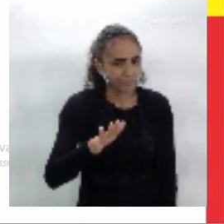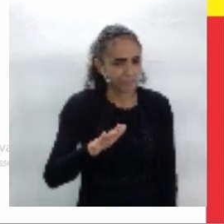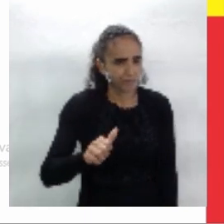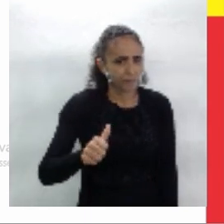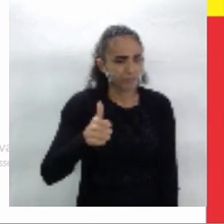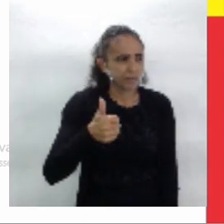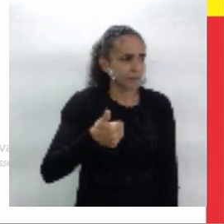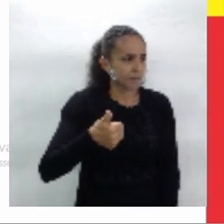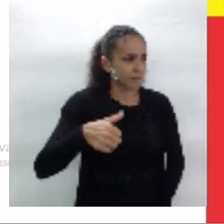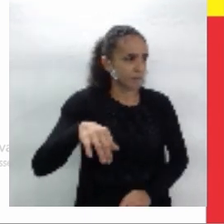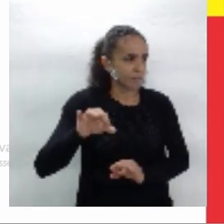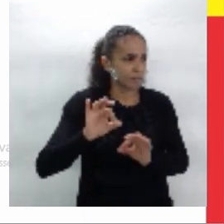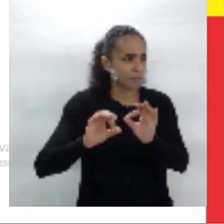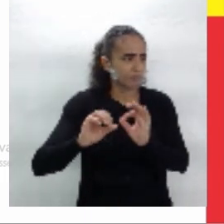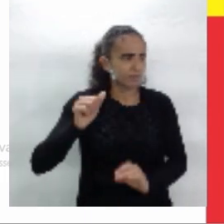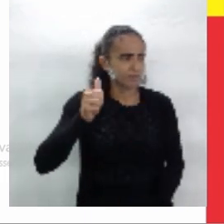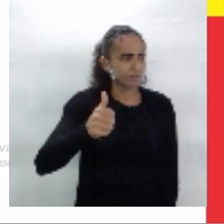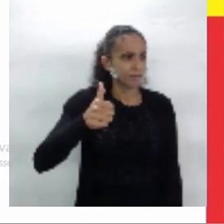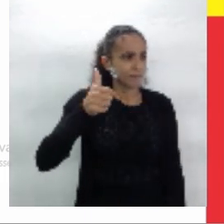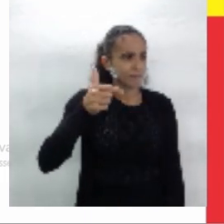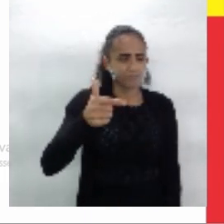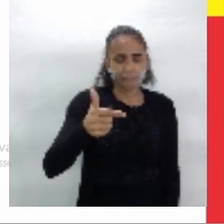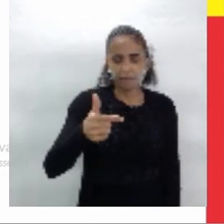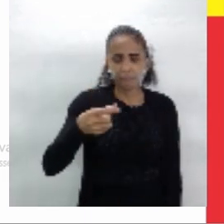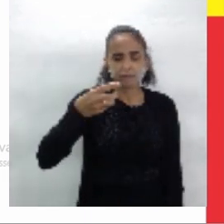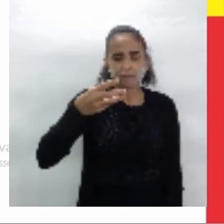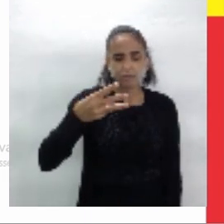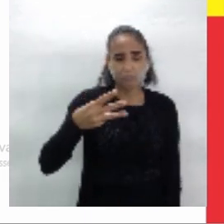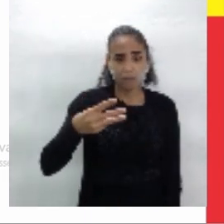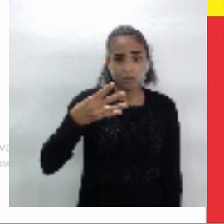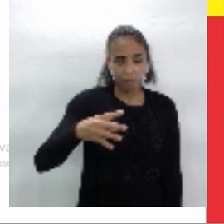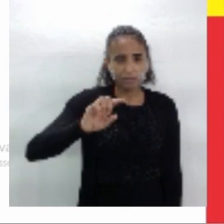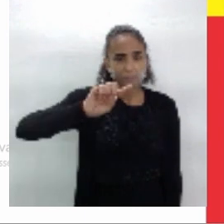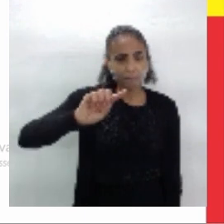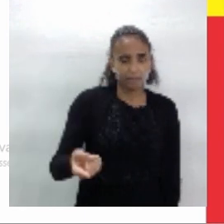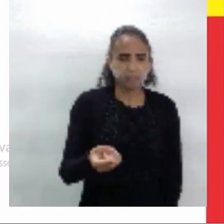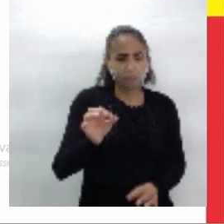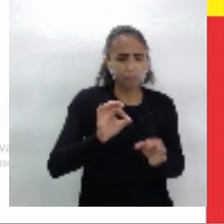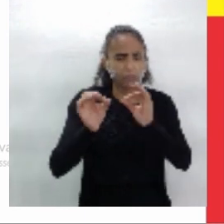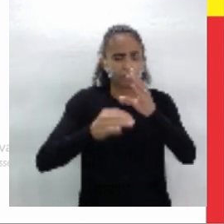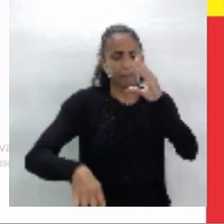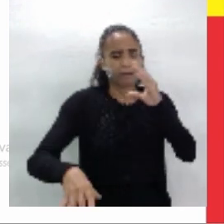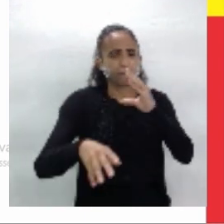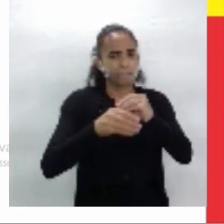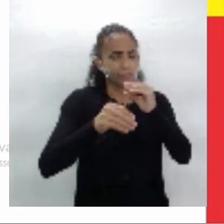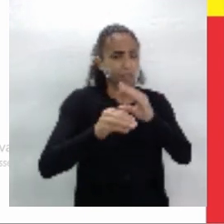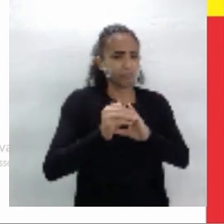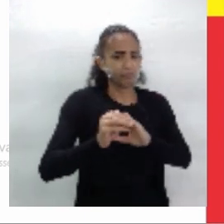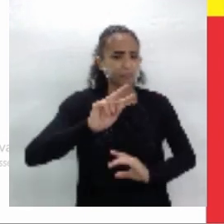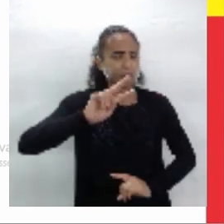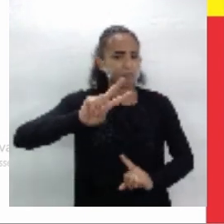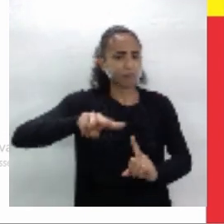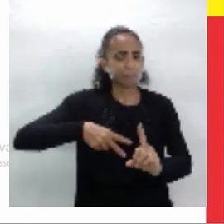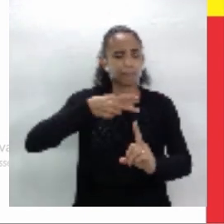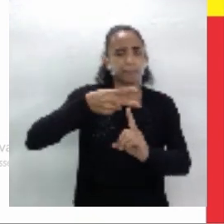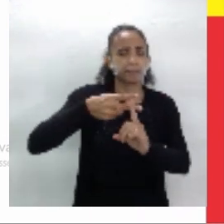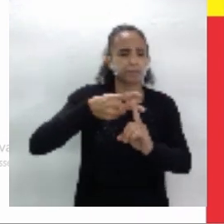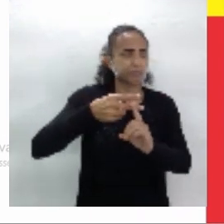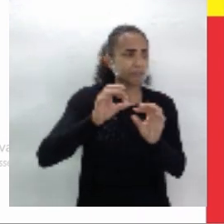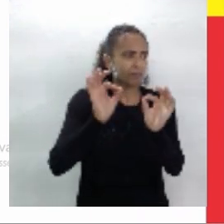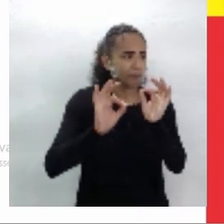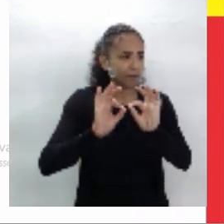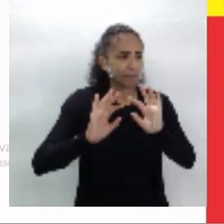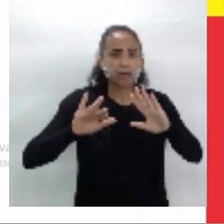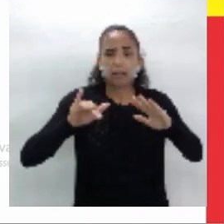124 mil unidades. Então, vamos transformar essa numeração em potência de 10. Então, PET,